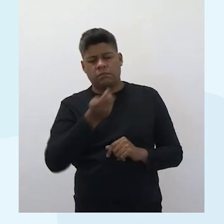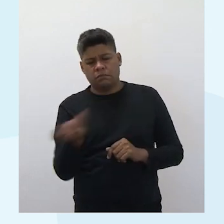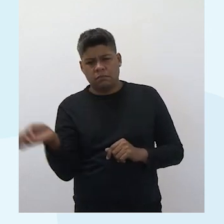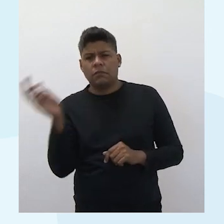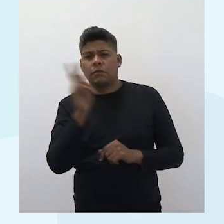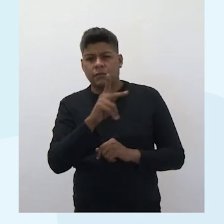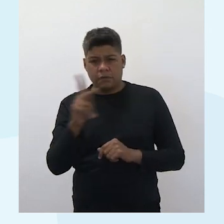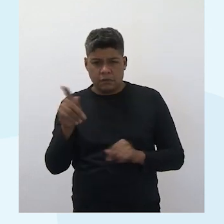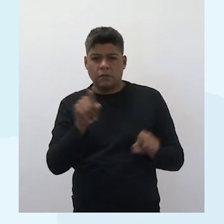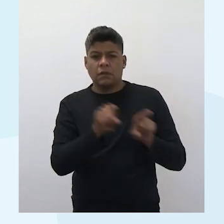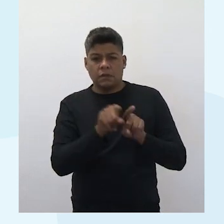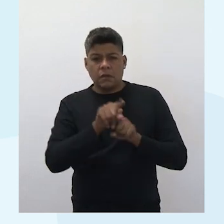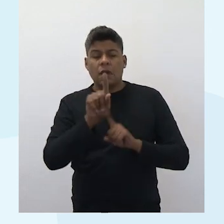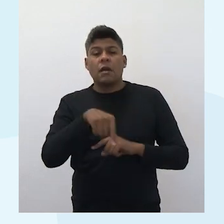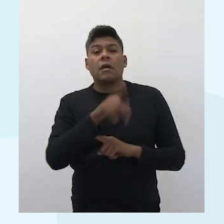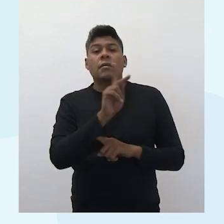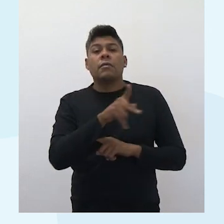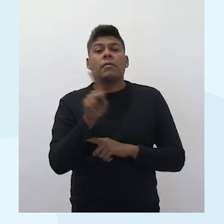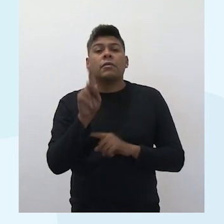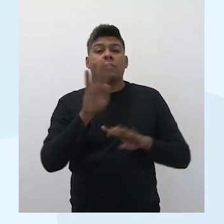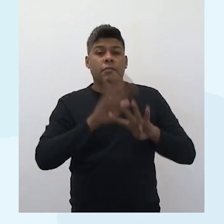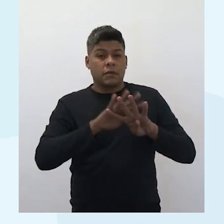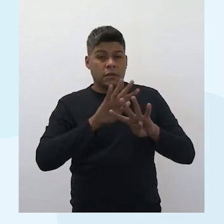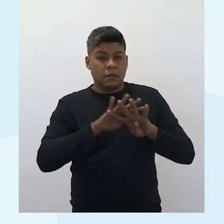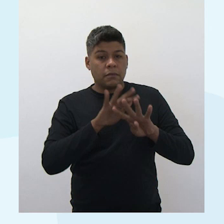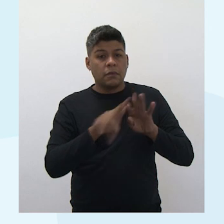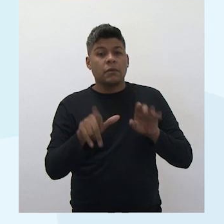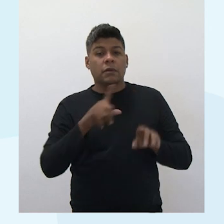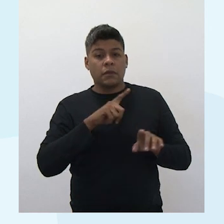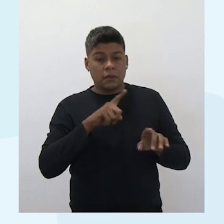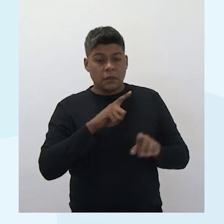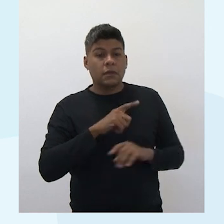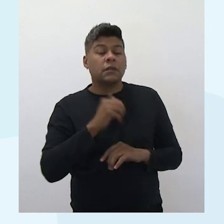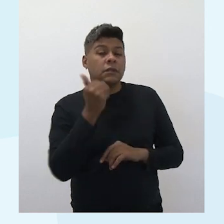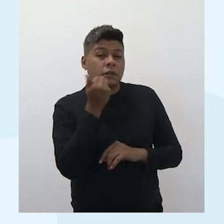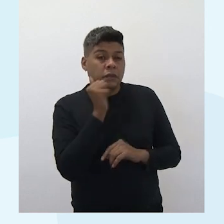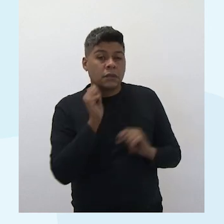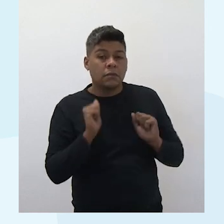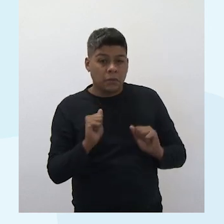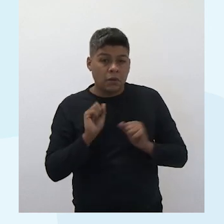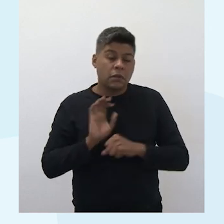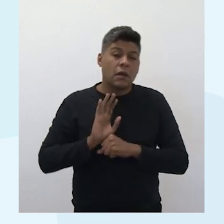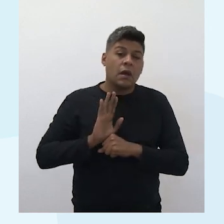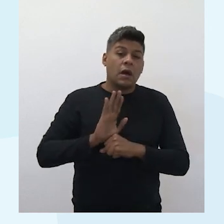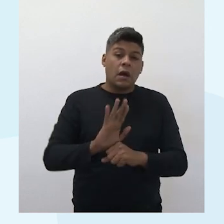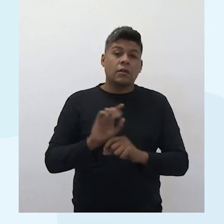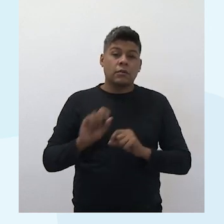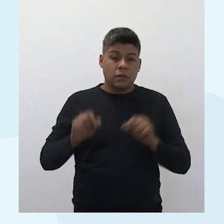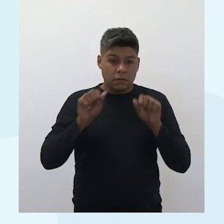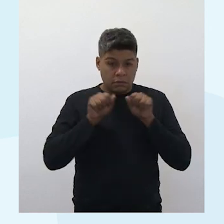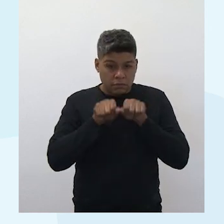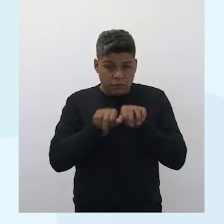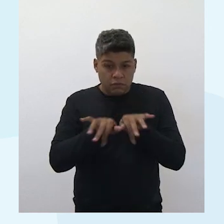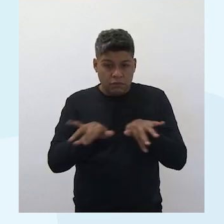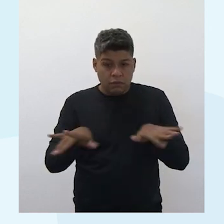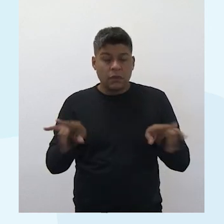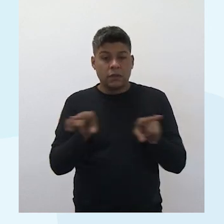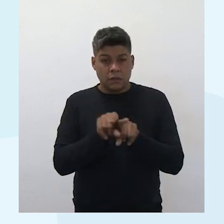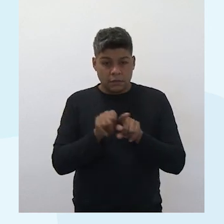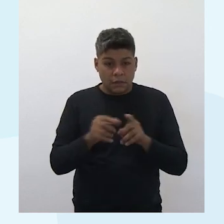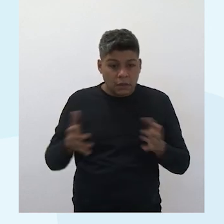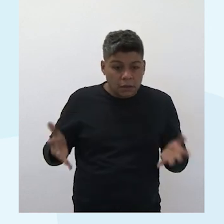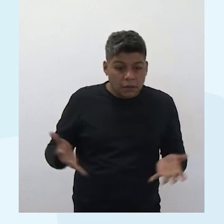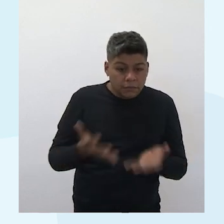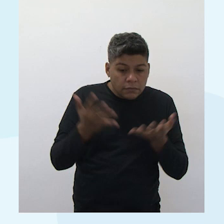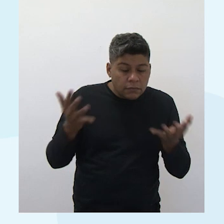também são professores de matemática também, além de ser de ciências da natureza, também possa contribuir nessa divulgação e também incentivando e engajando